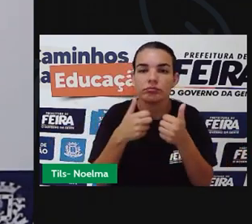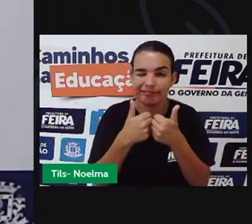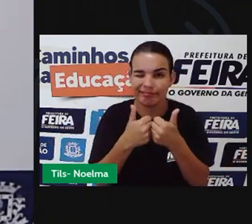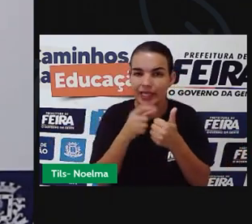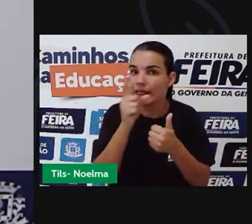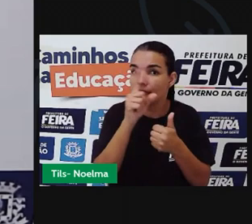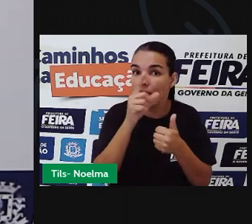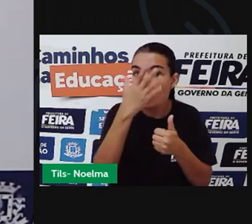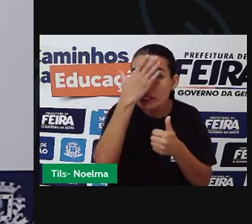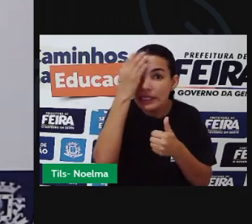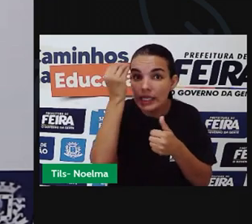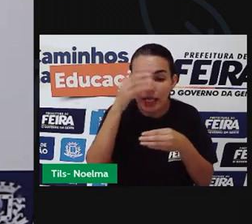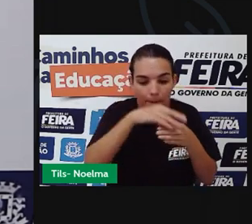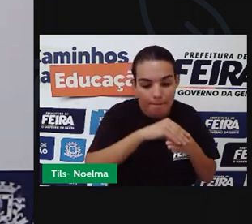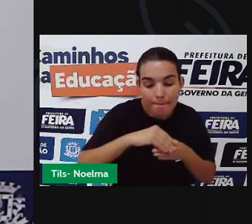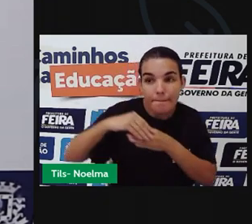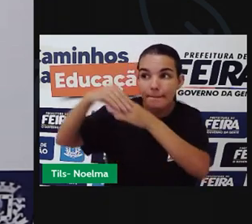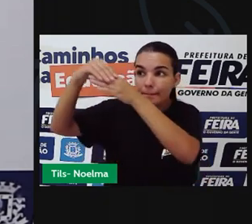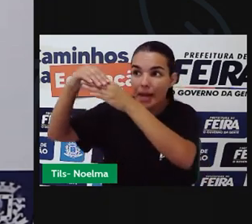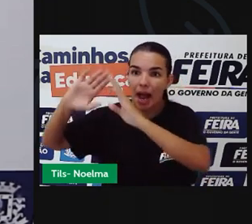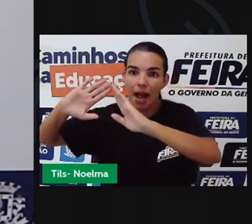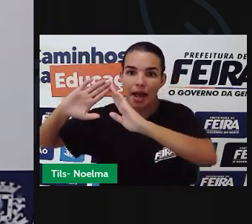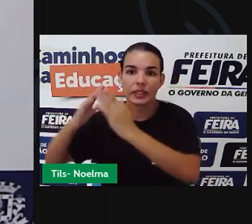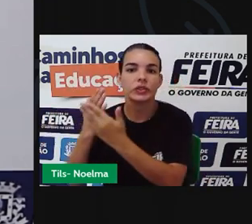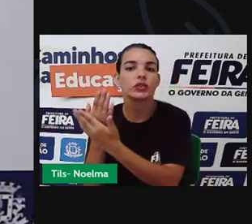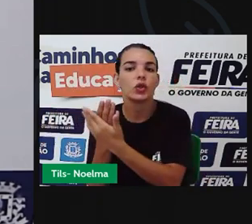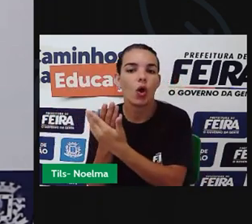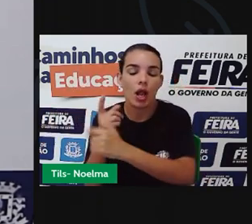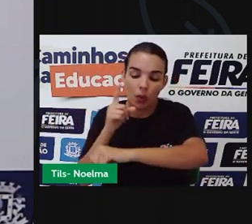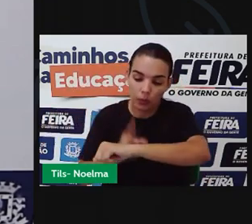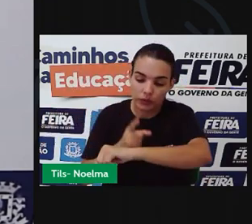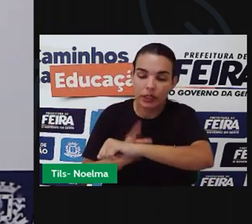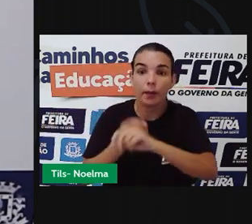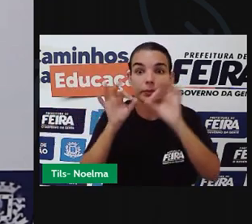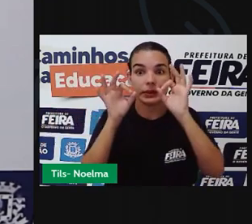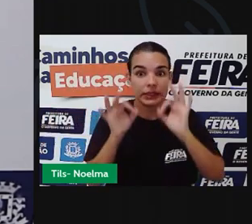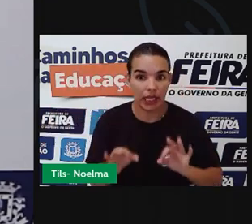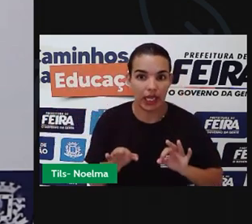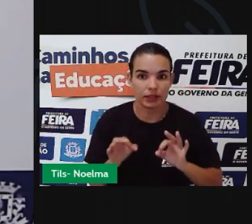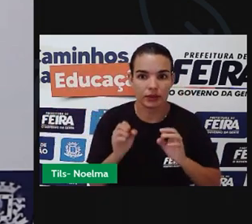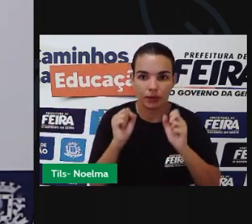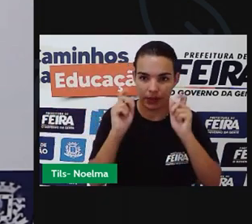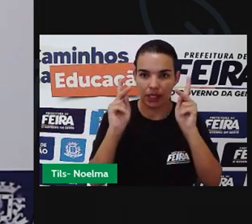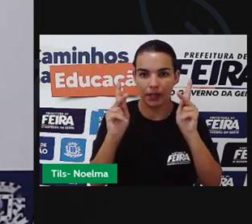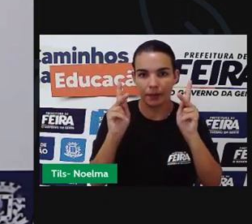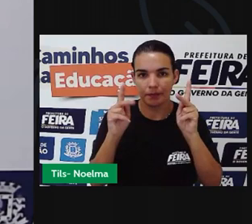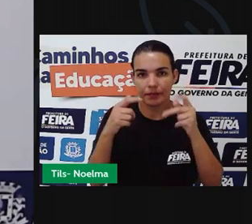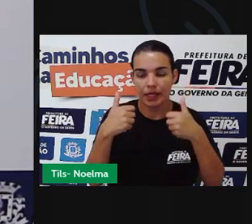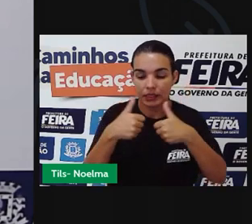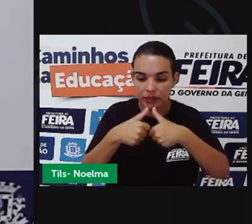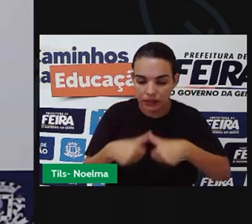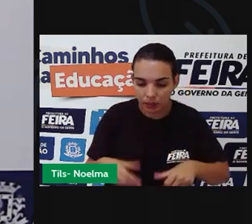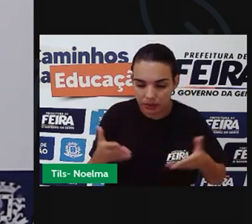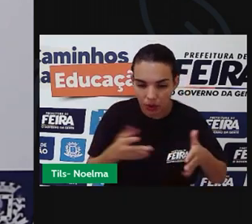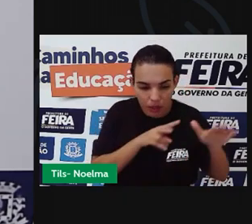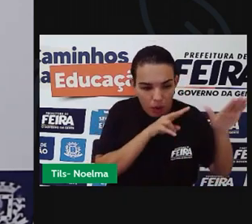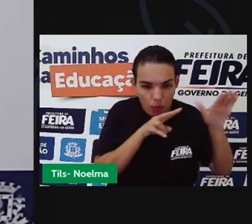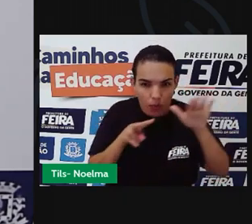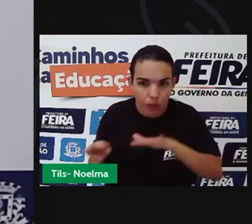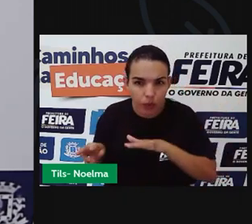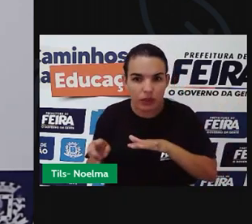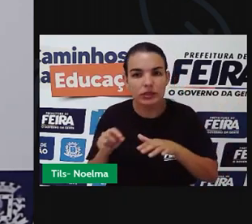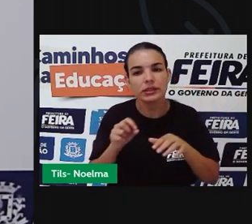e não deixe de entregar Essas atividades no tempo correto estamos aí nas últimas